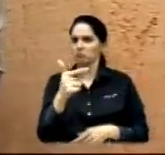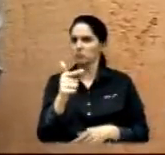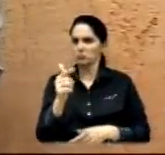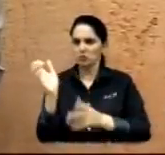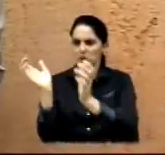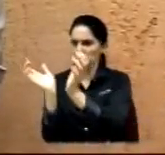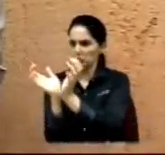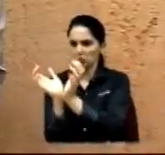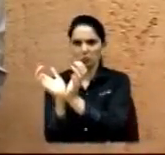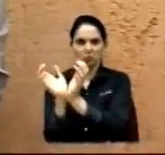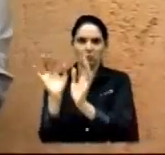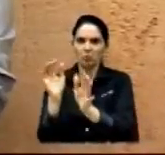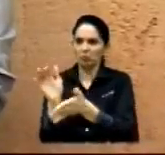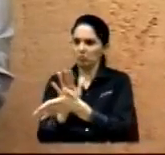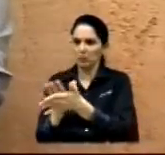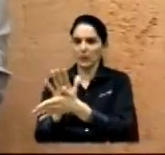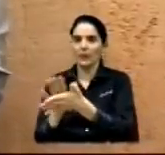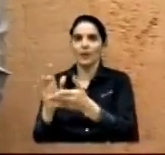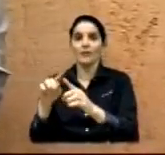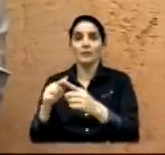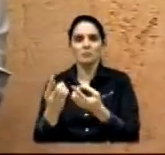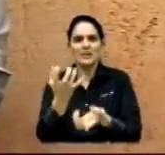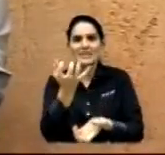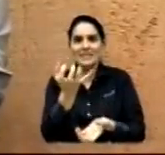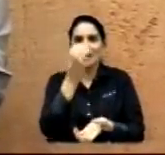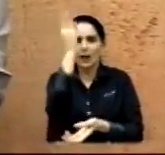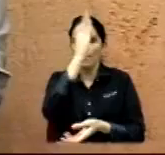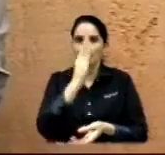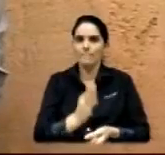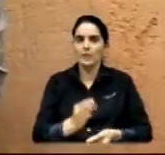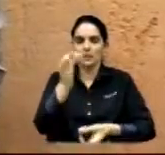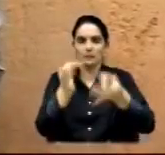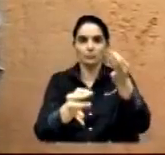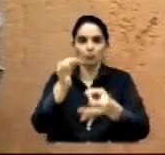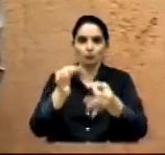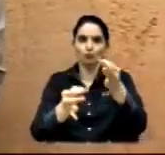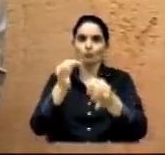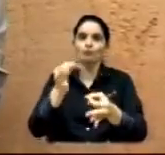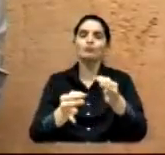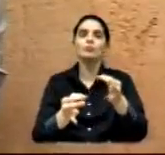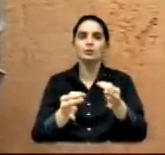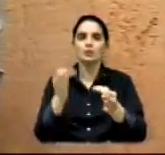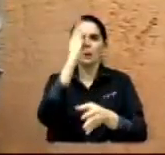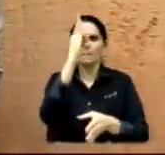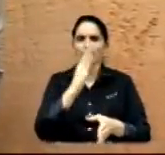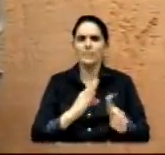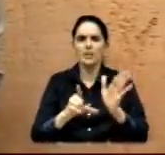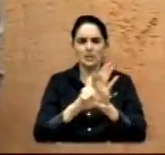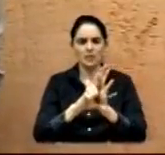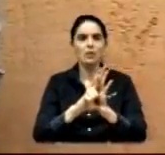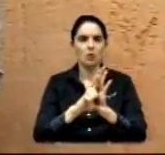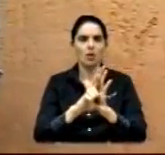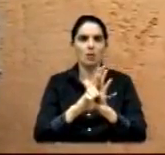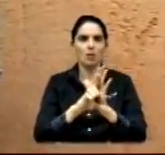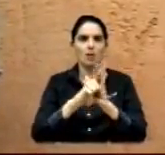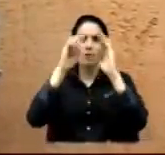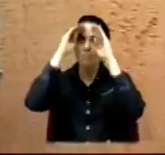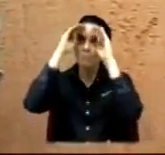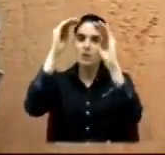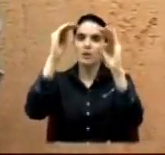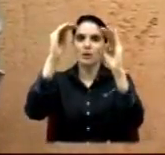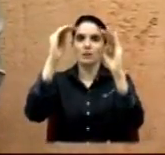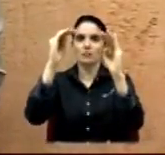bandeira partidária, mas que querem um Brasil justo, um Brasil que as leis são respeitadas e que nenhum político está acima da